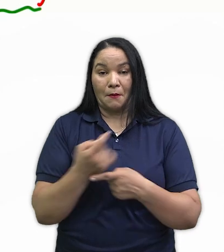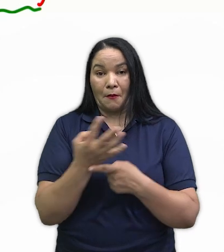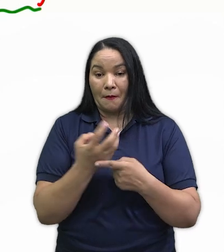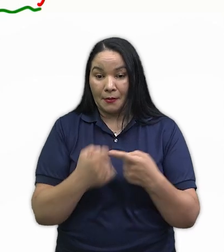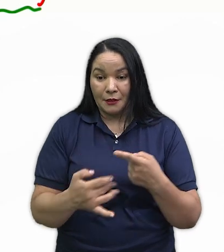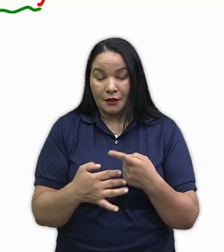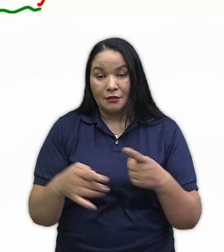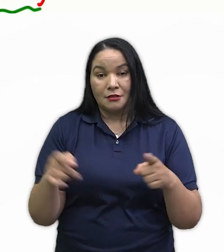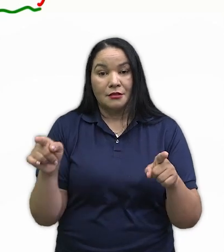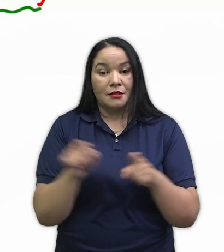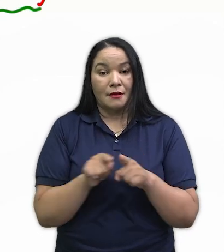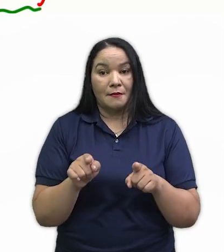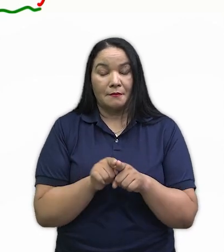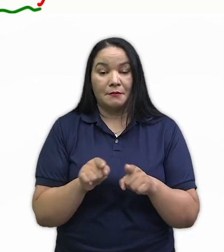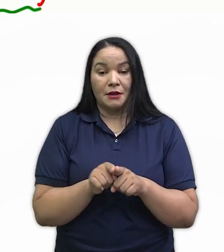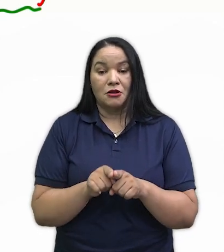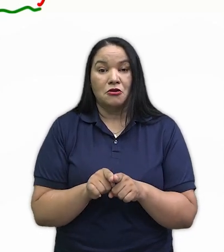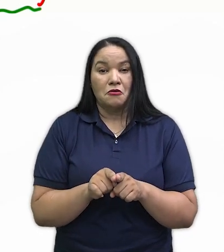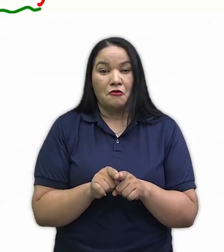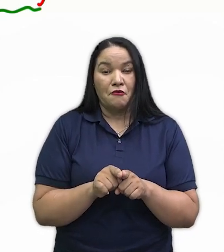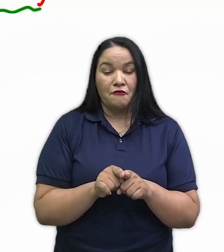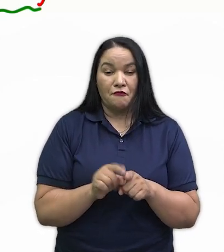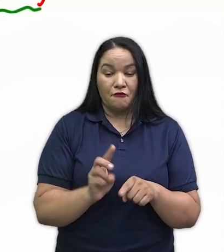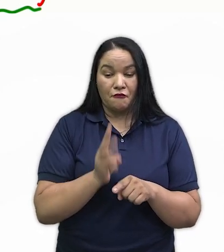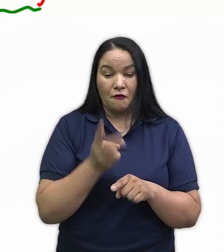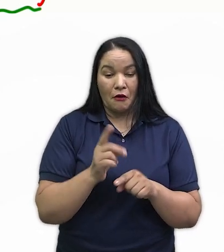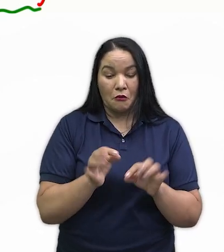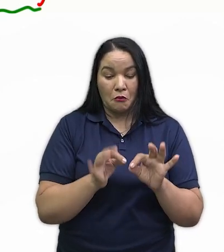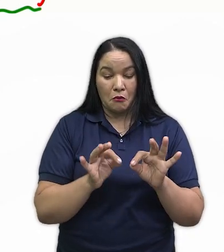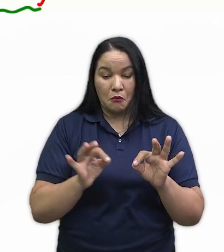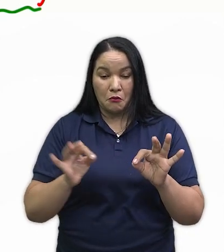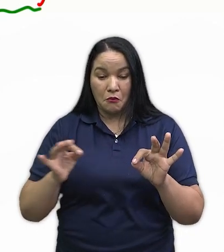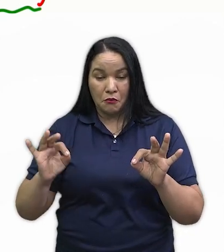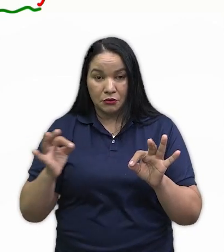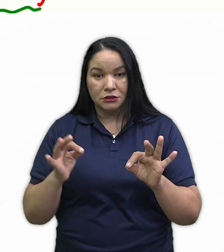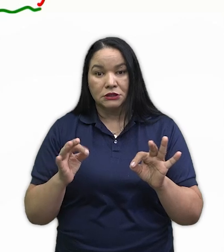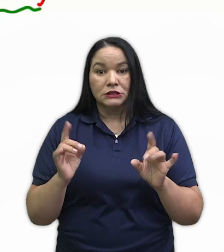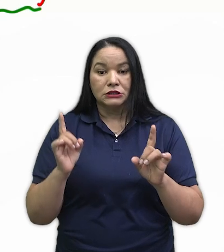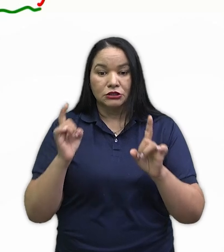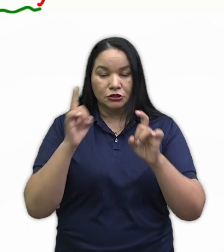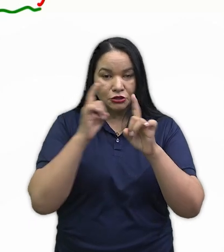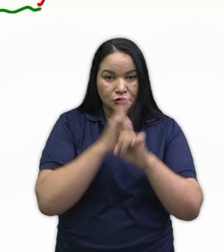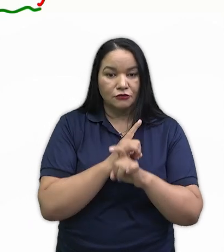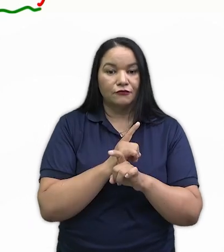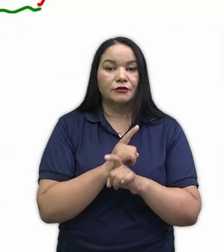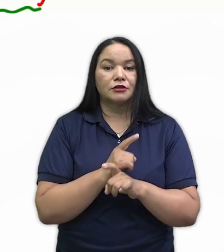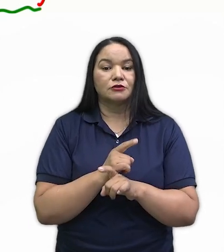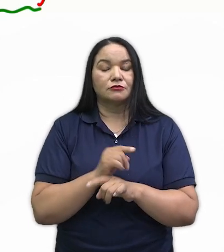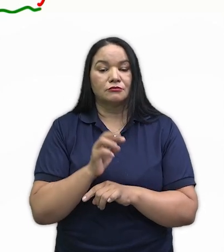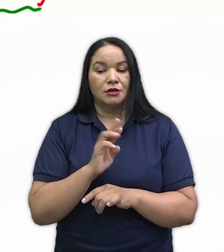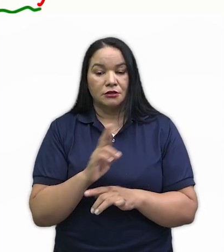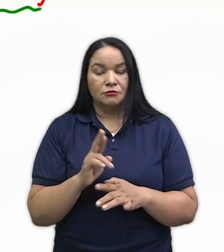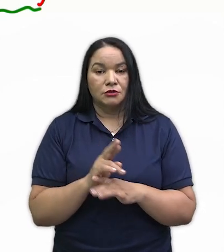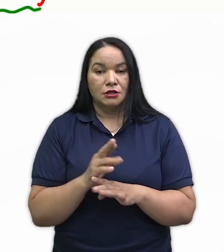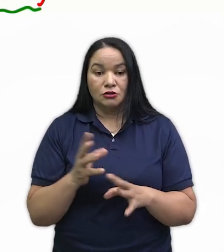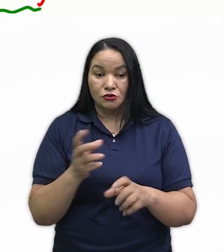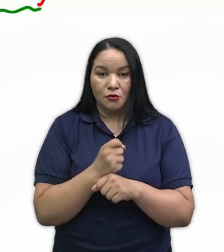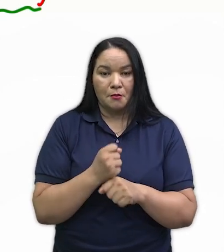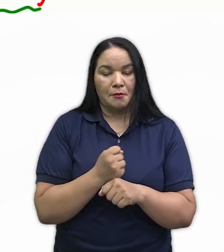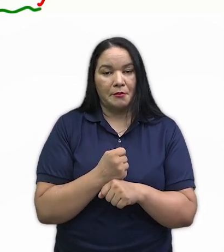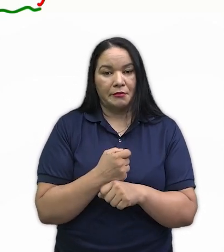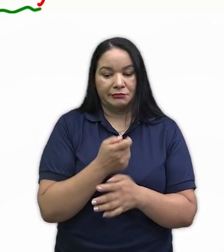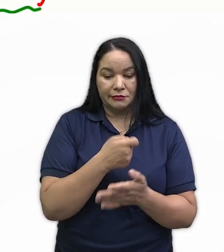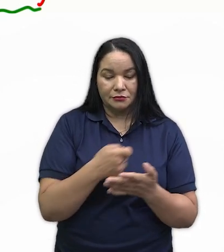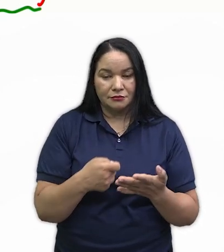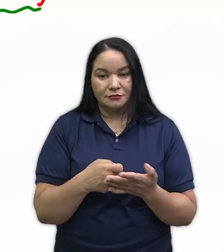potenciação e potenciação de valores muito grandes, onde se torna bem difícil você resolver essas potências na